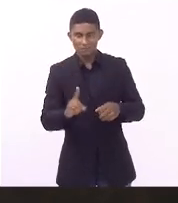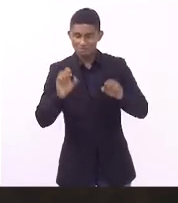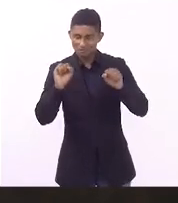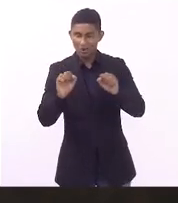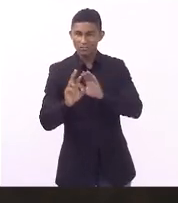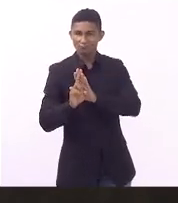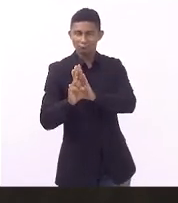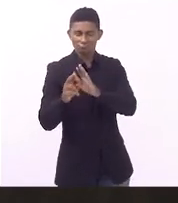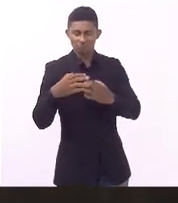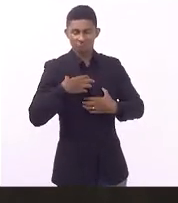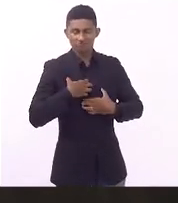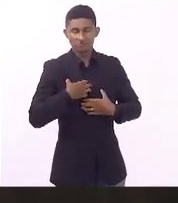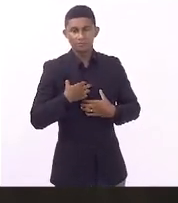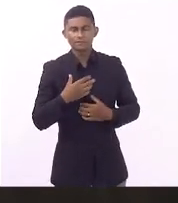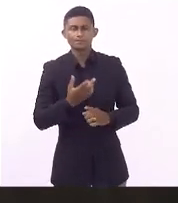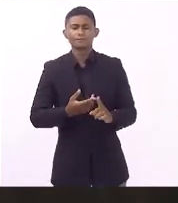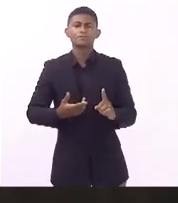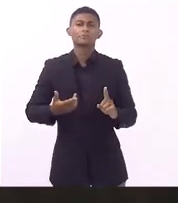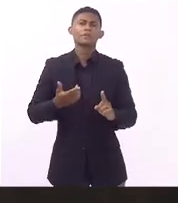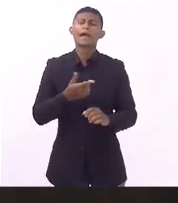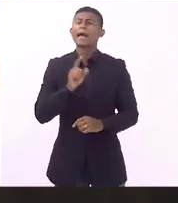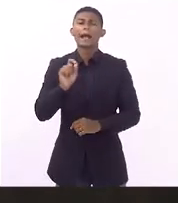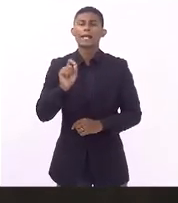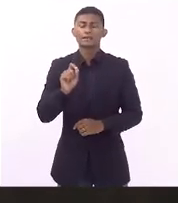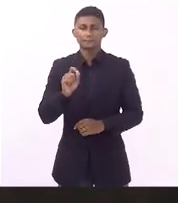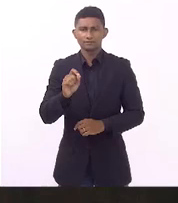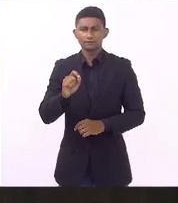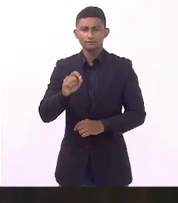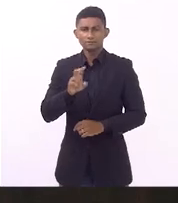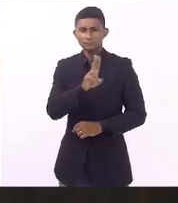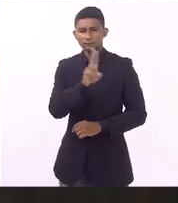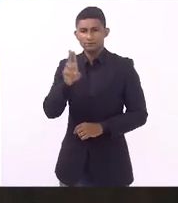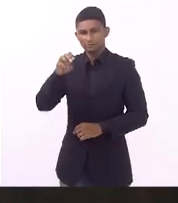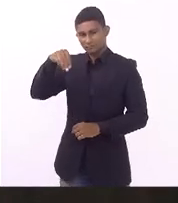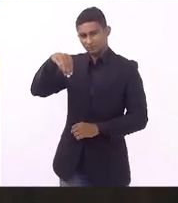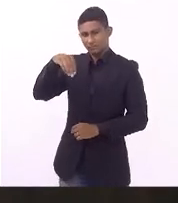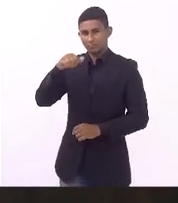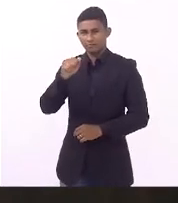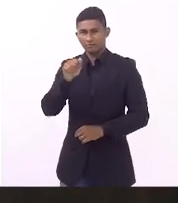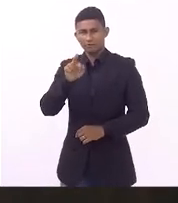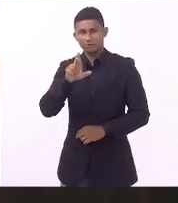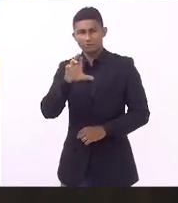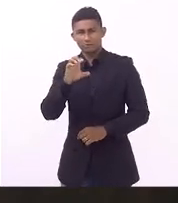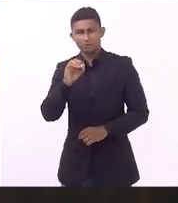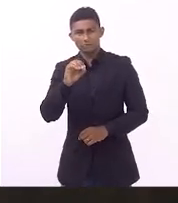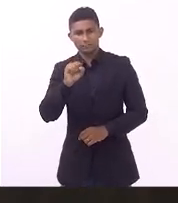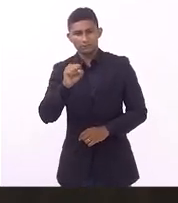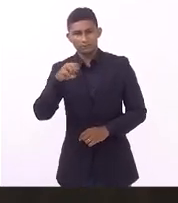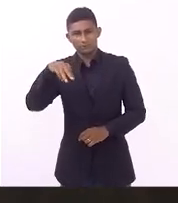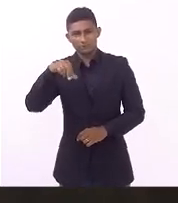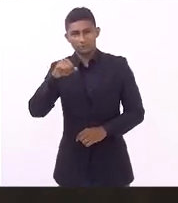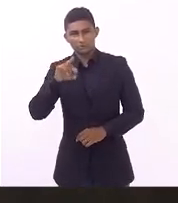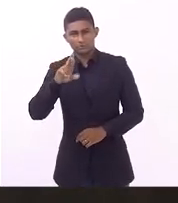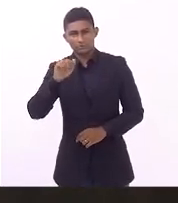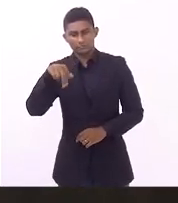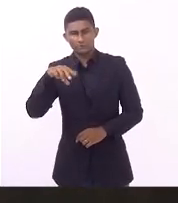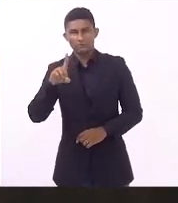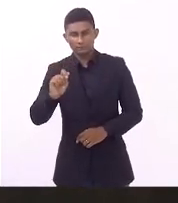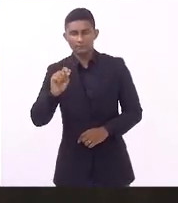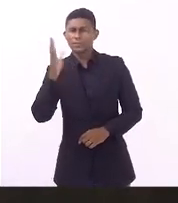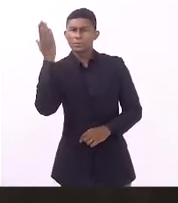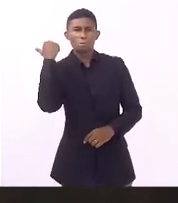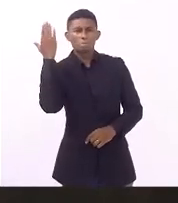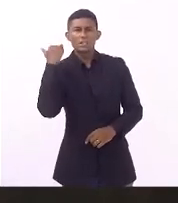Miranda, que também eu conhecia superficialmente e que também foi um